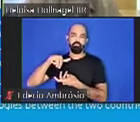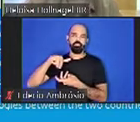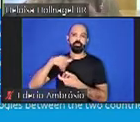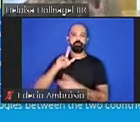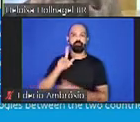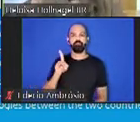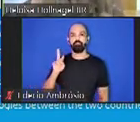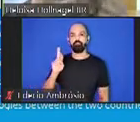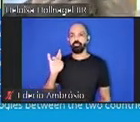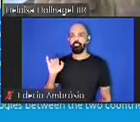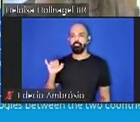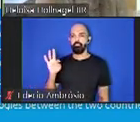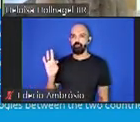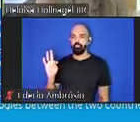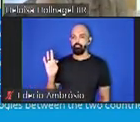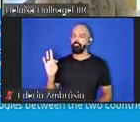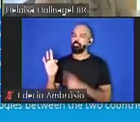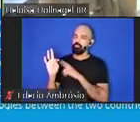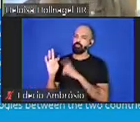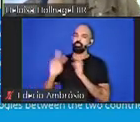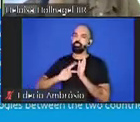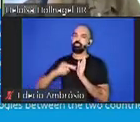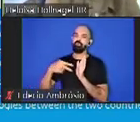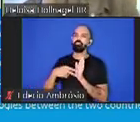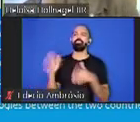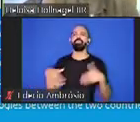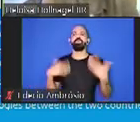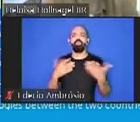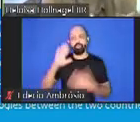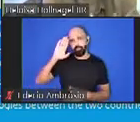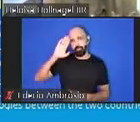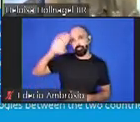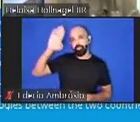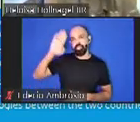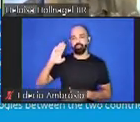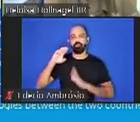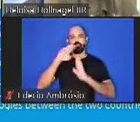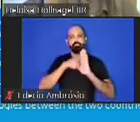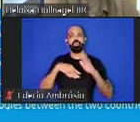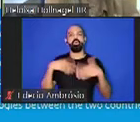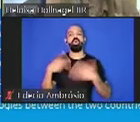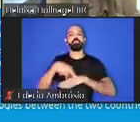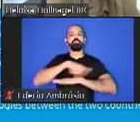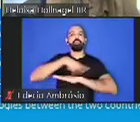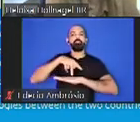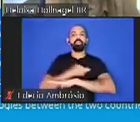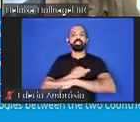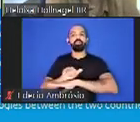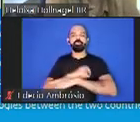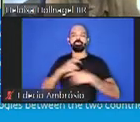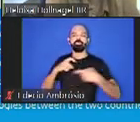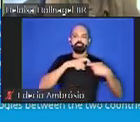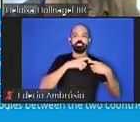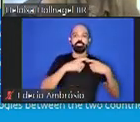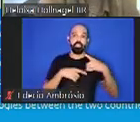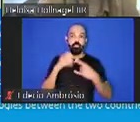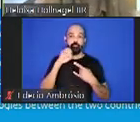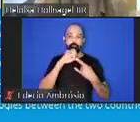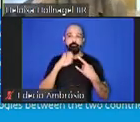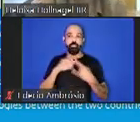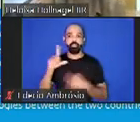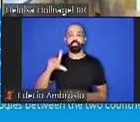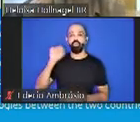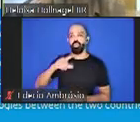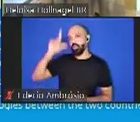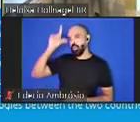PRINT definiu quais seriam as prioridades, os países estratégicos, e a Fiocruz escolheu a Alemanha como